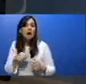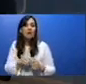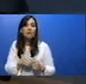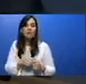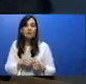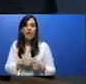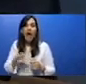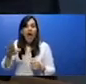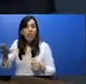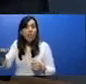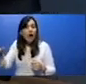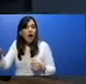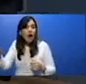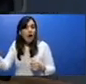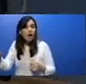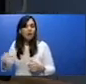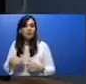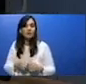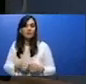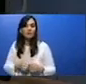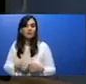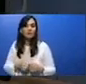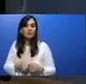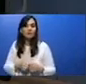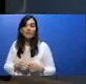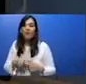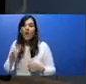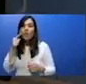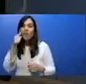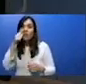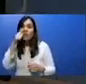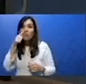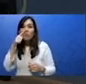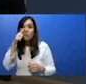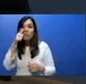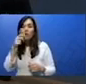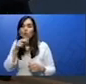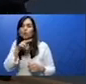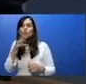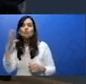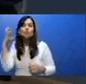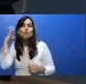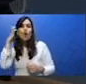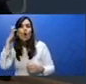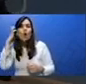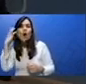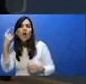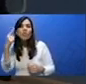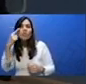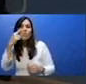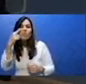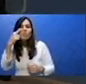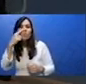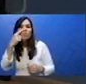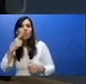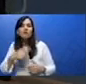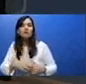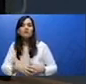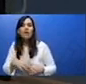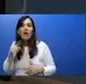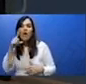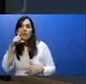anões. Parece que sai um sonzinho aqui, ó, pelo nariz. A gente fala que é um som nasal. Se você colocar a mão,